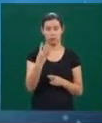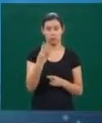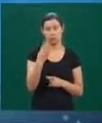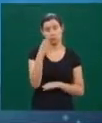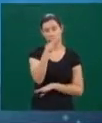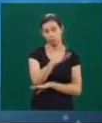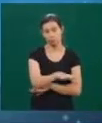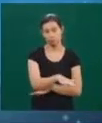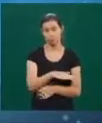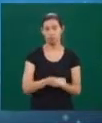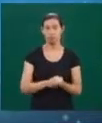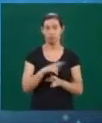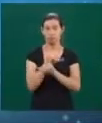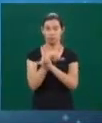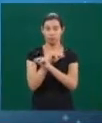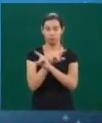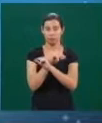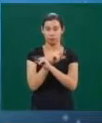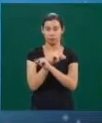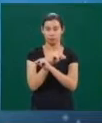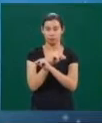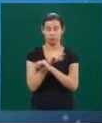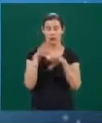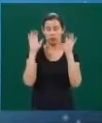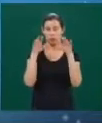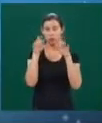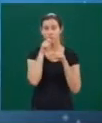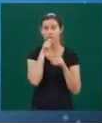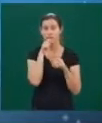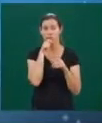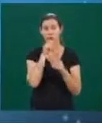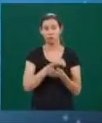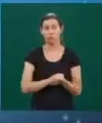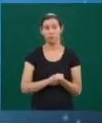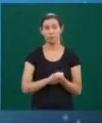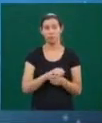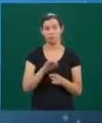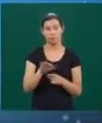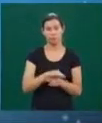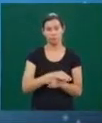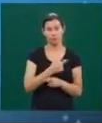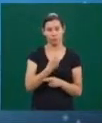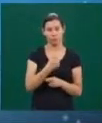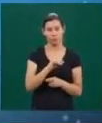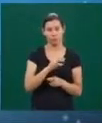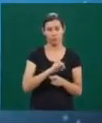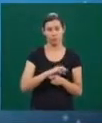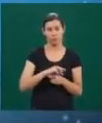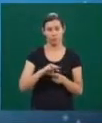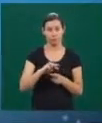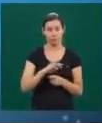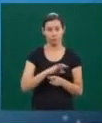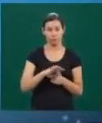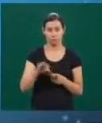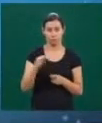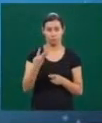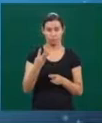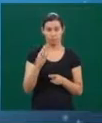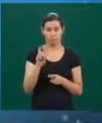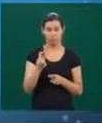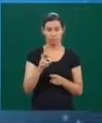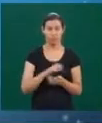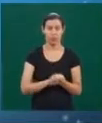tarde. Em Patos de Minas, nenhuma previsão de chuva. A temperatura varia entre 20 e 35 graus.